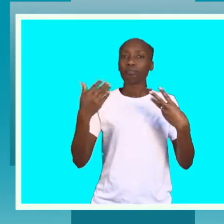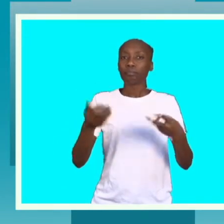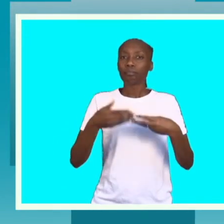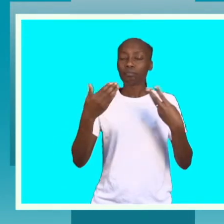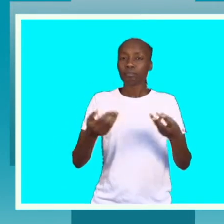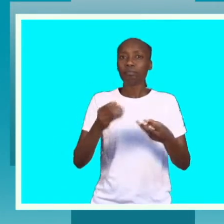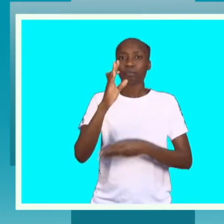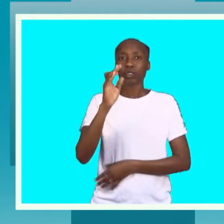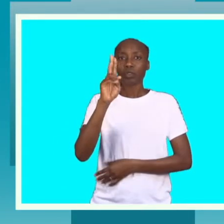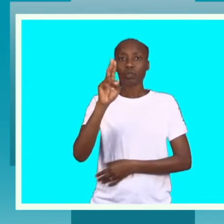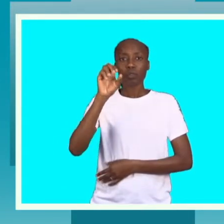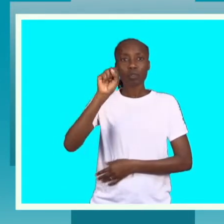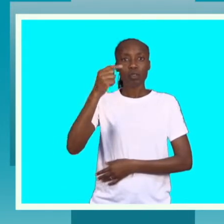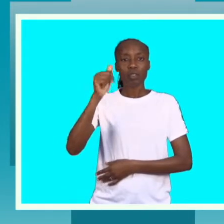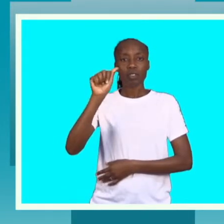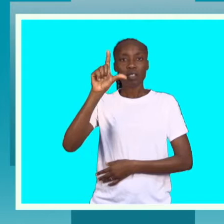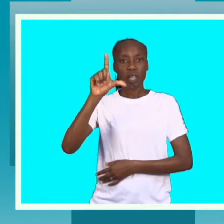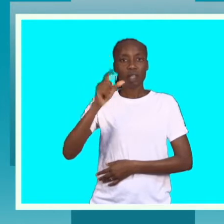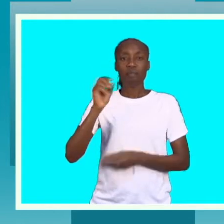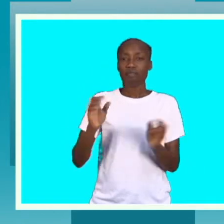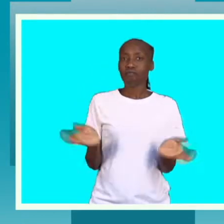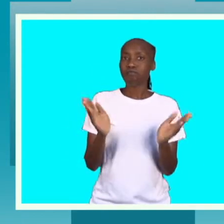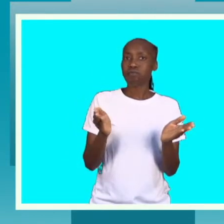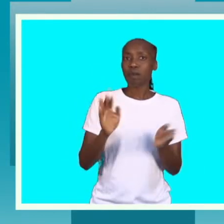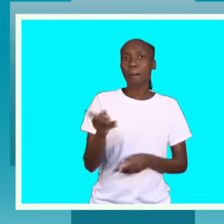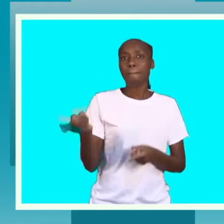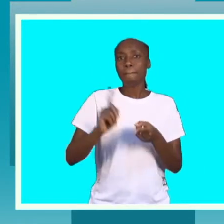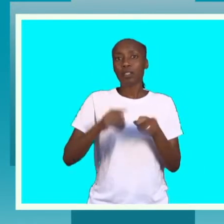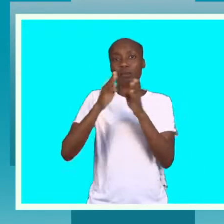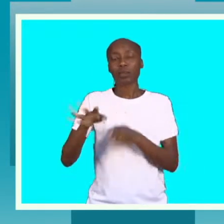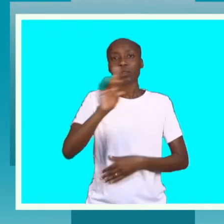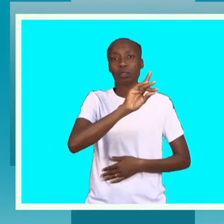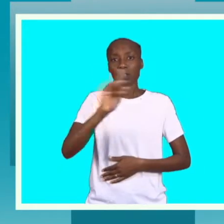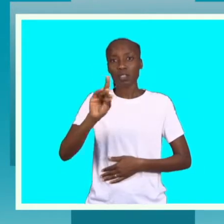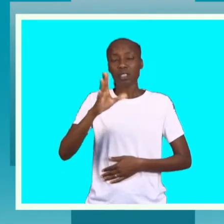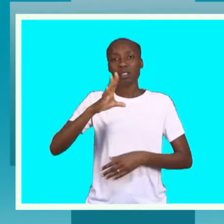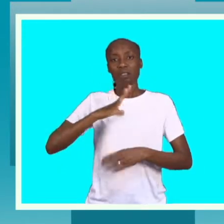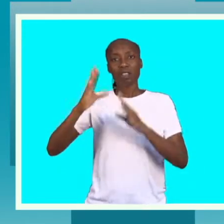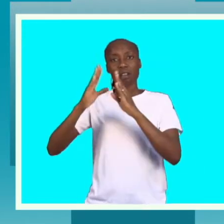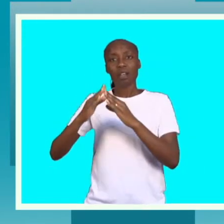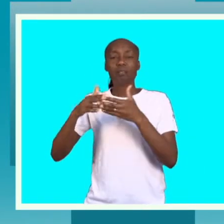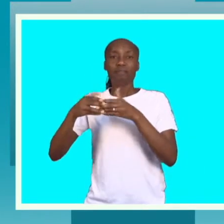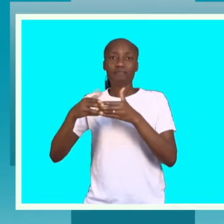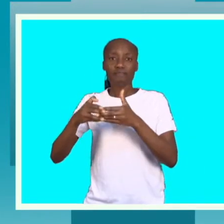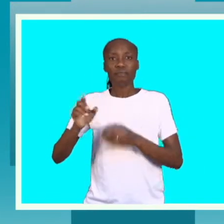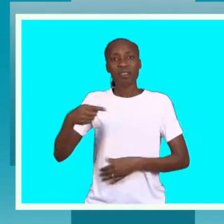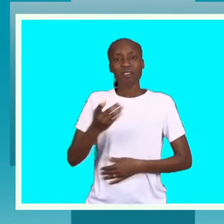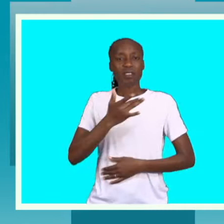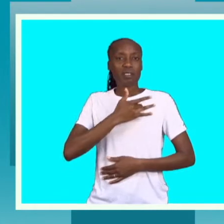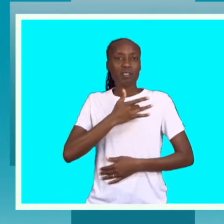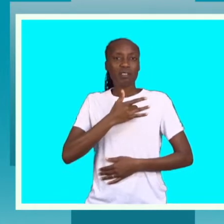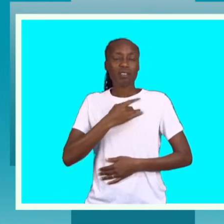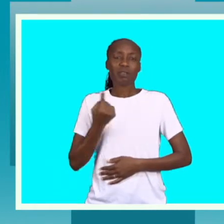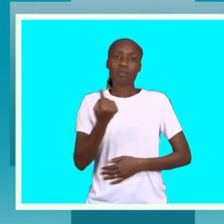fusão, motivar mais as pessoas com deficiência, que estão nas casas sentadas, que elas não se sintam assim